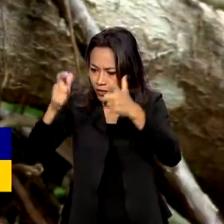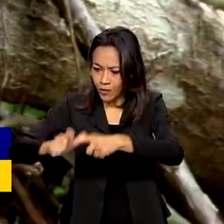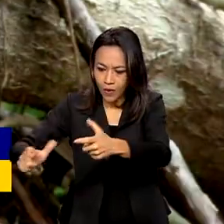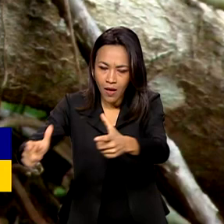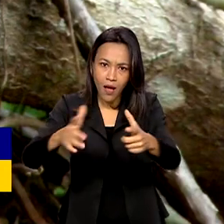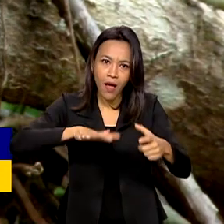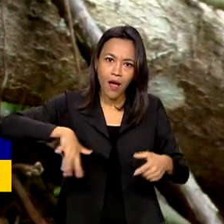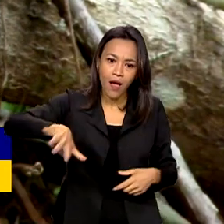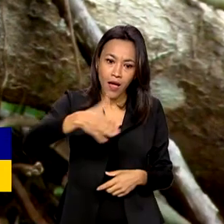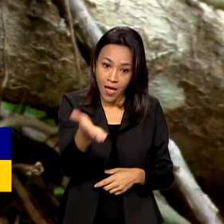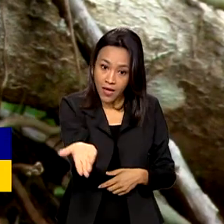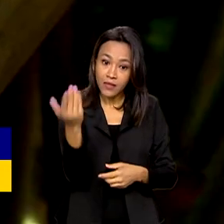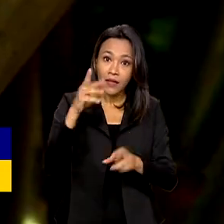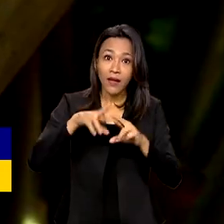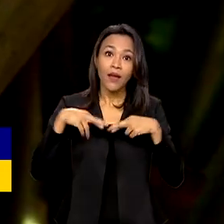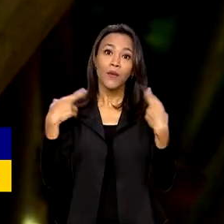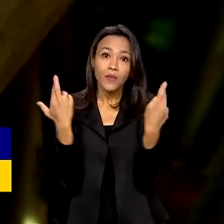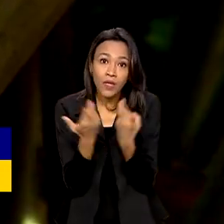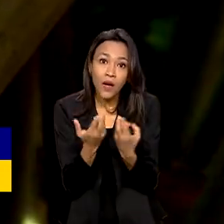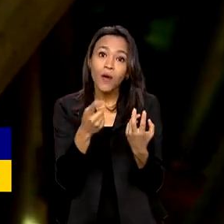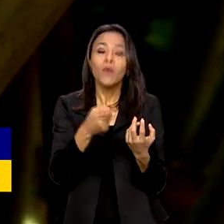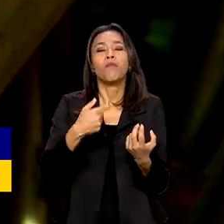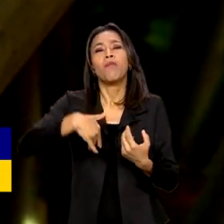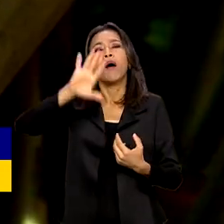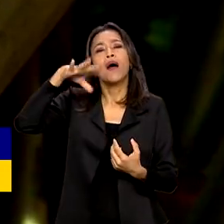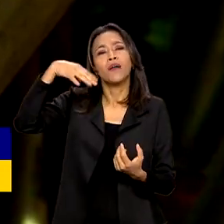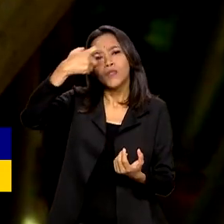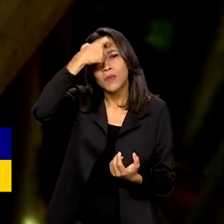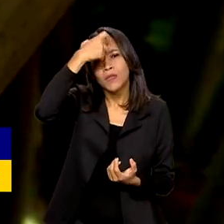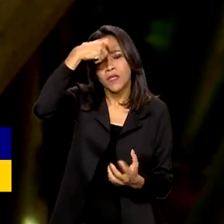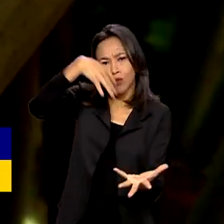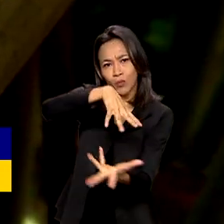Uma reunião dessa busca um planeta mais consciente